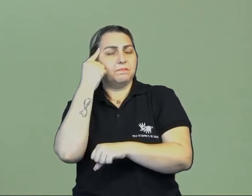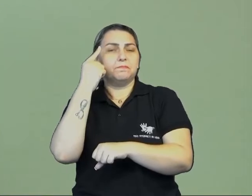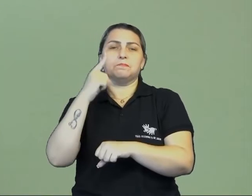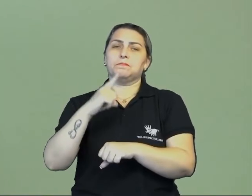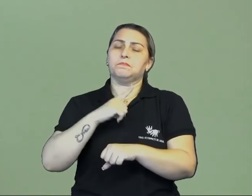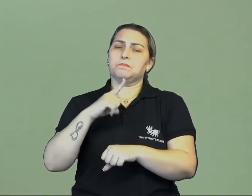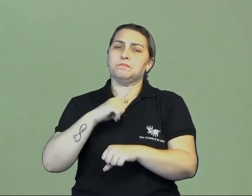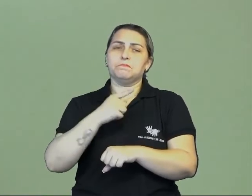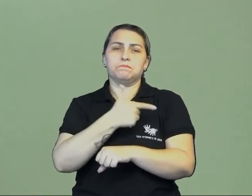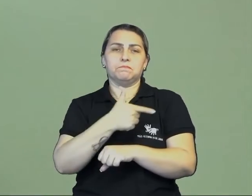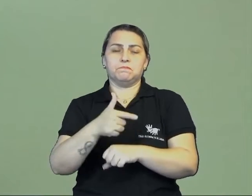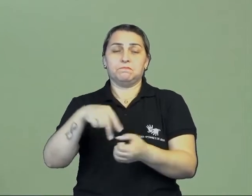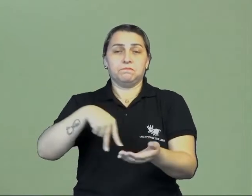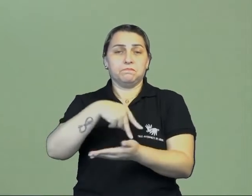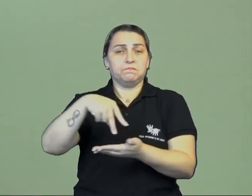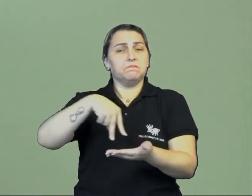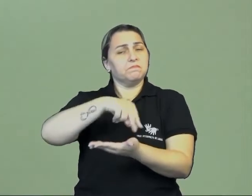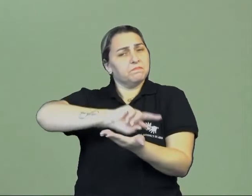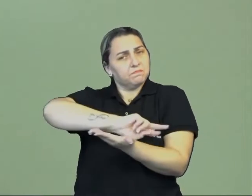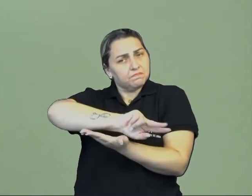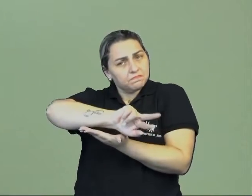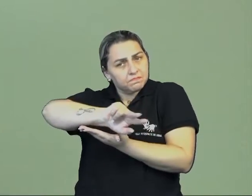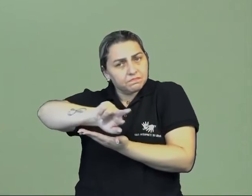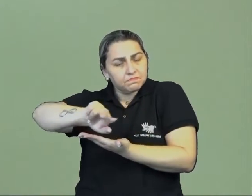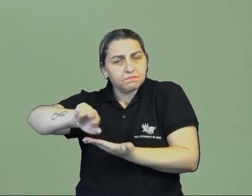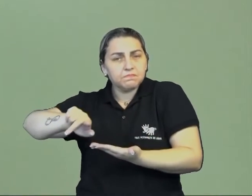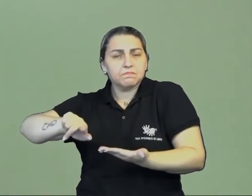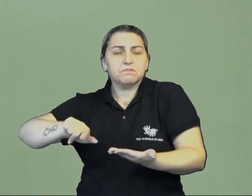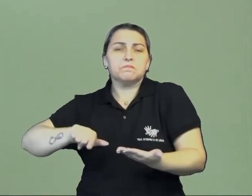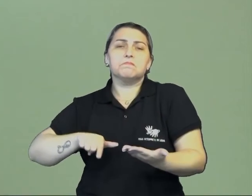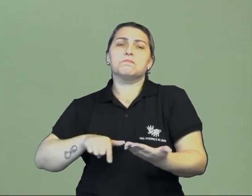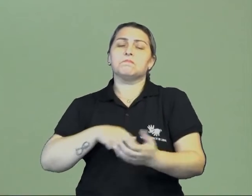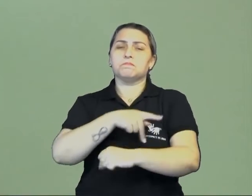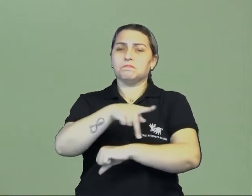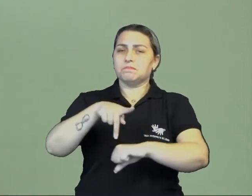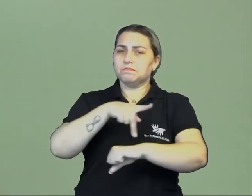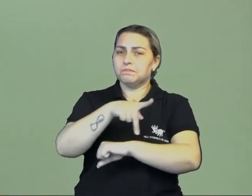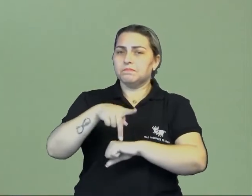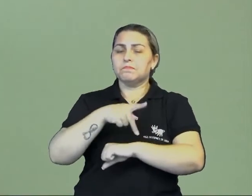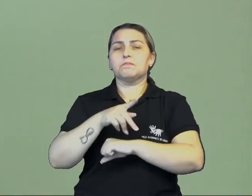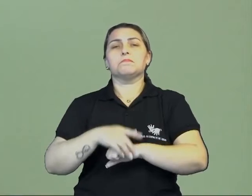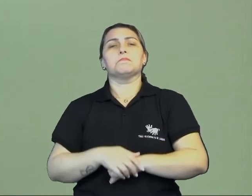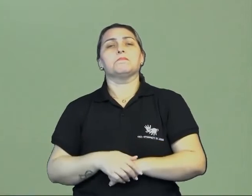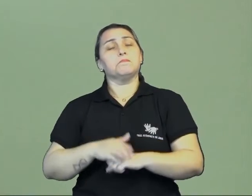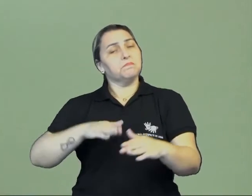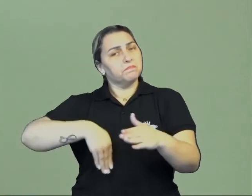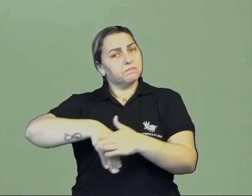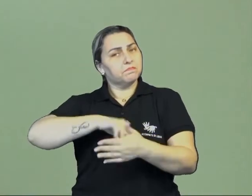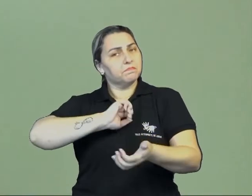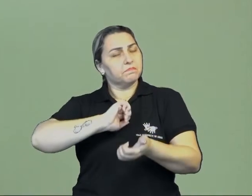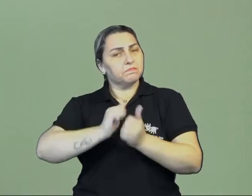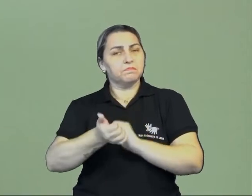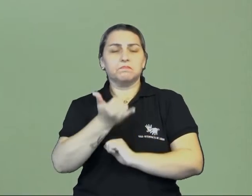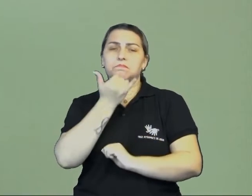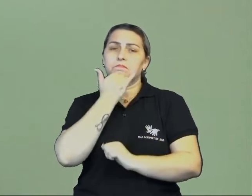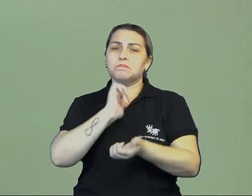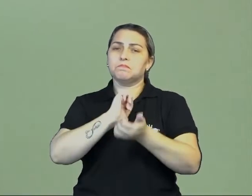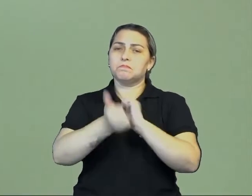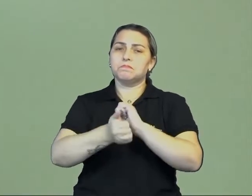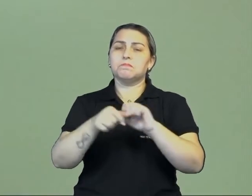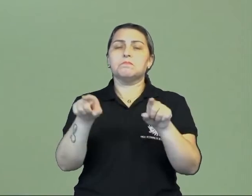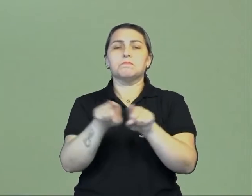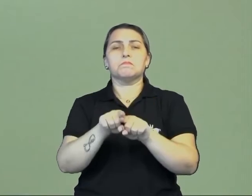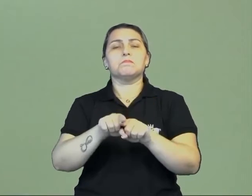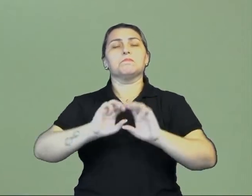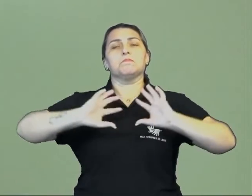não existe a dança, existe dança. Dança de vários tipos, de vários segmentos. Futebol não, esporte também, tem futebol,